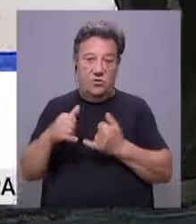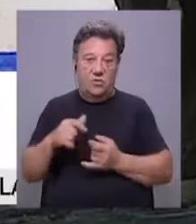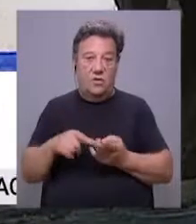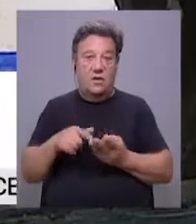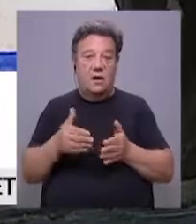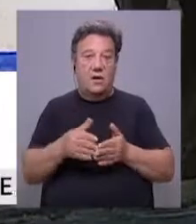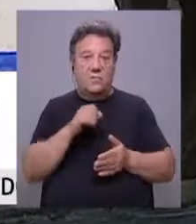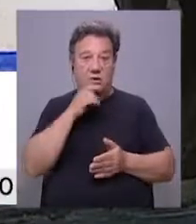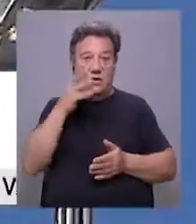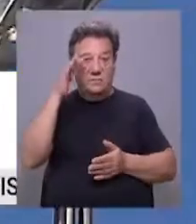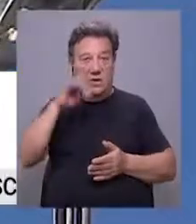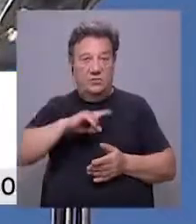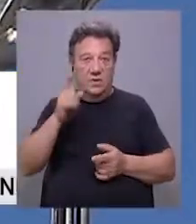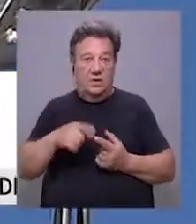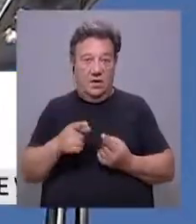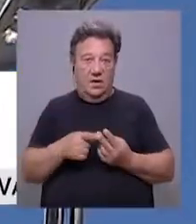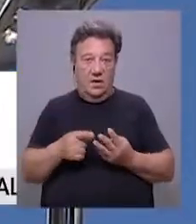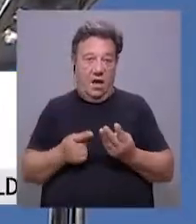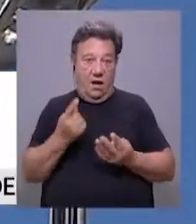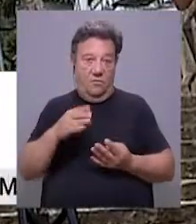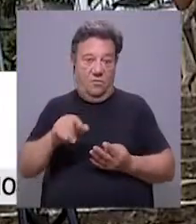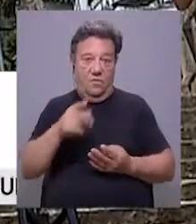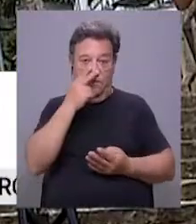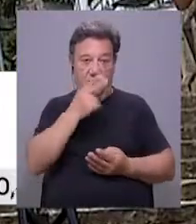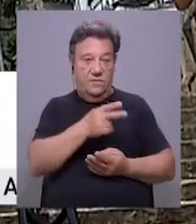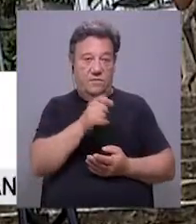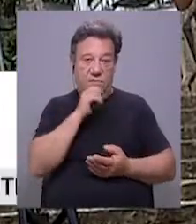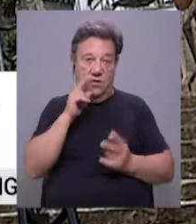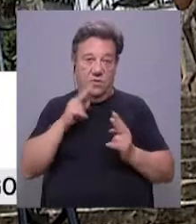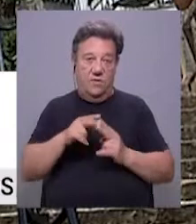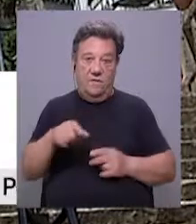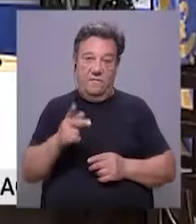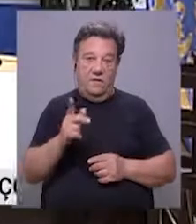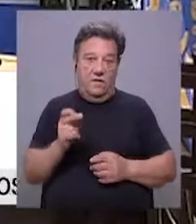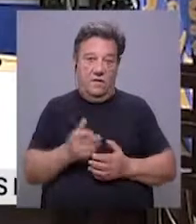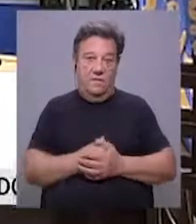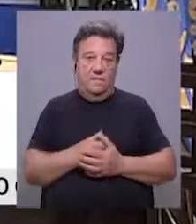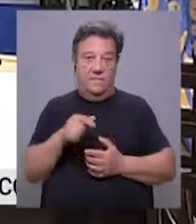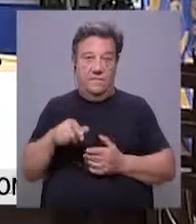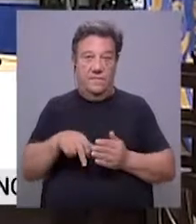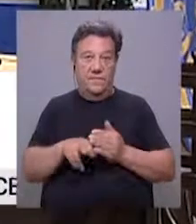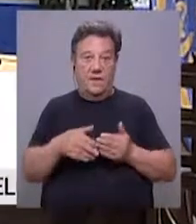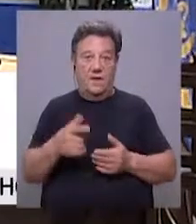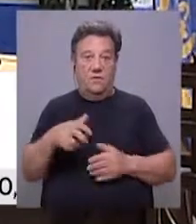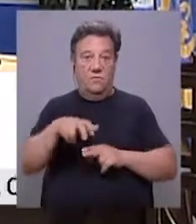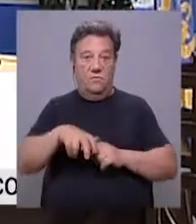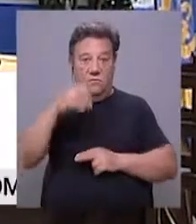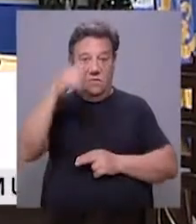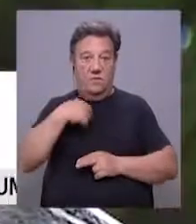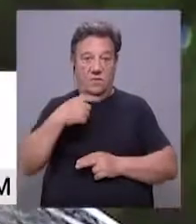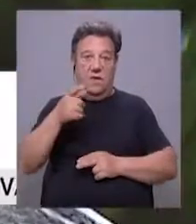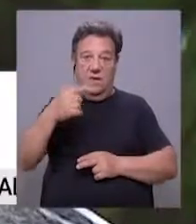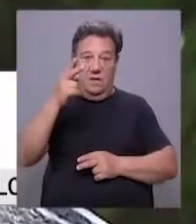recanto para espantar espíritos são alguns dos locais que os visitantes podem encontrar na vila. Aqui à entrada temos um trono, onde temos o nosso